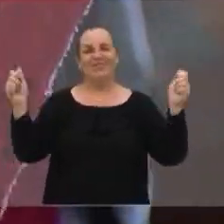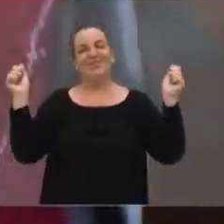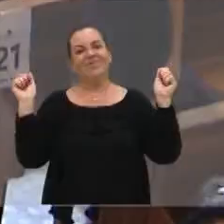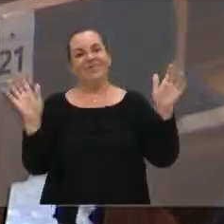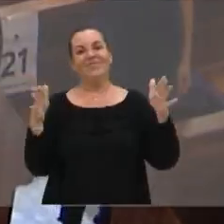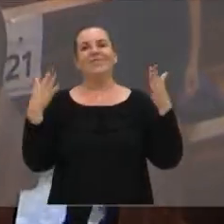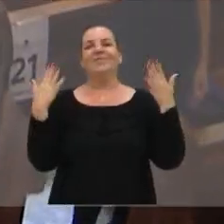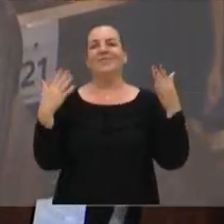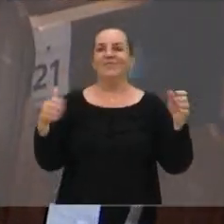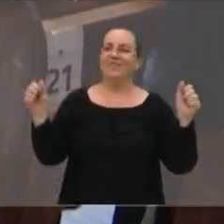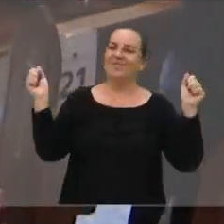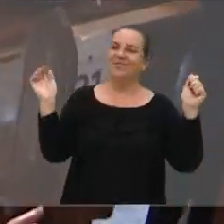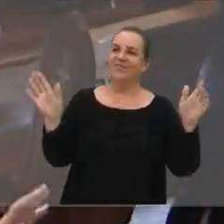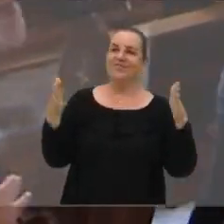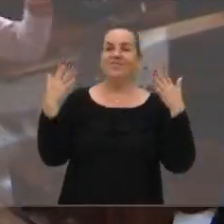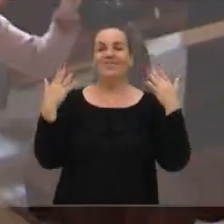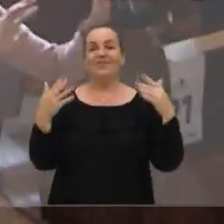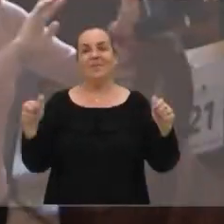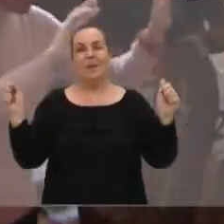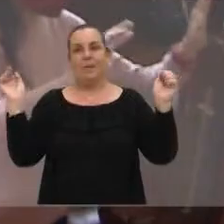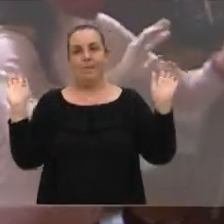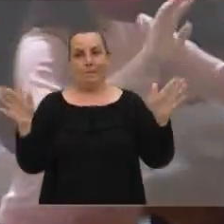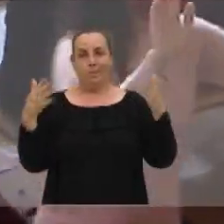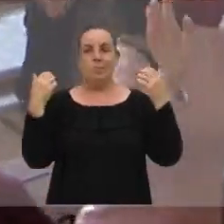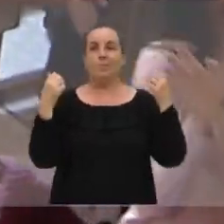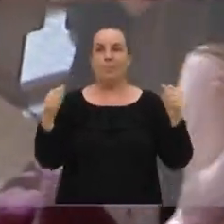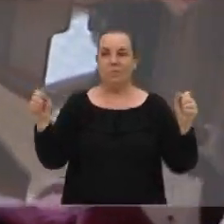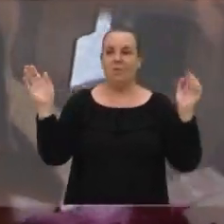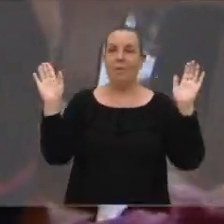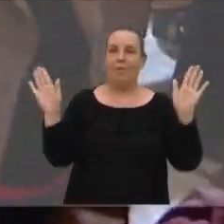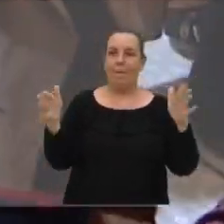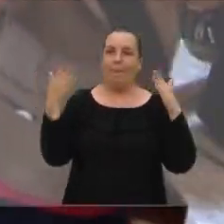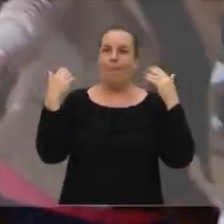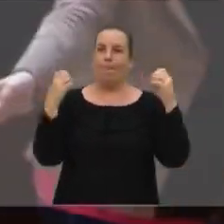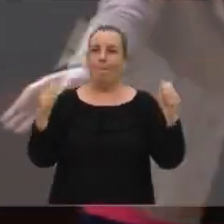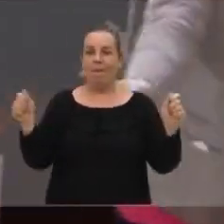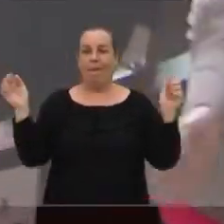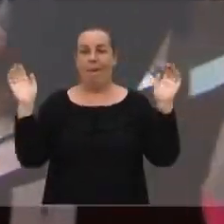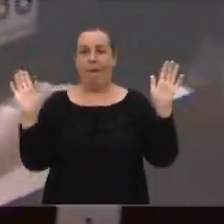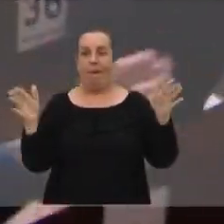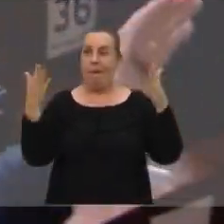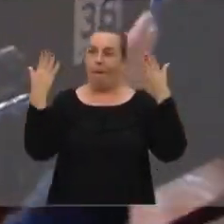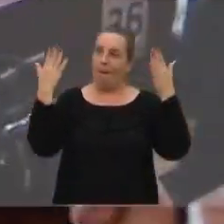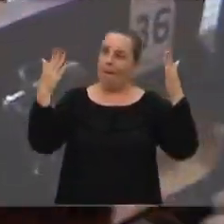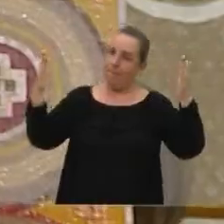aleluia, aleluia, aleluia, aleluia, aleluia,